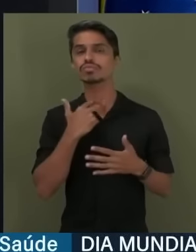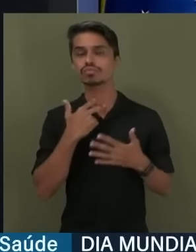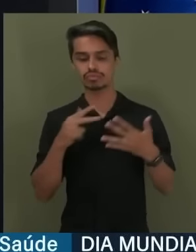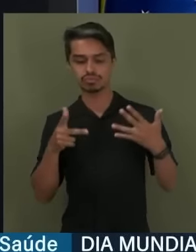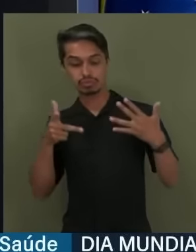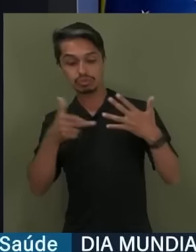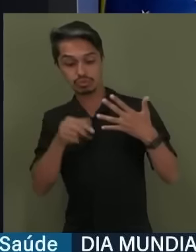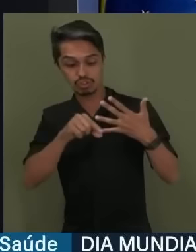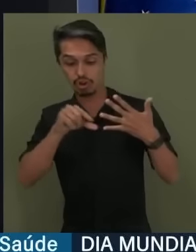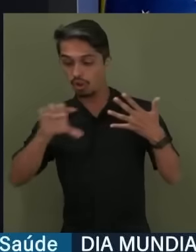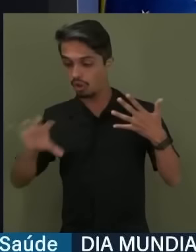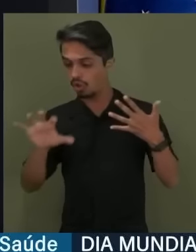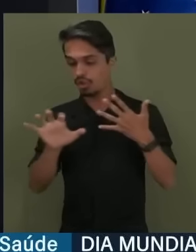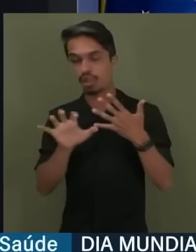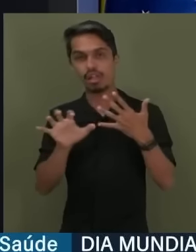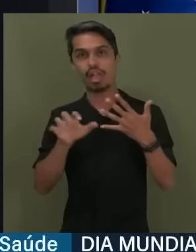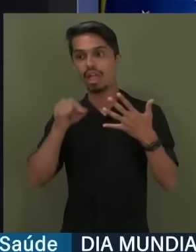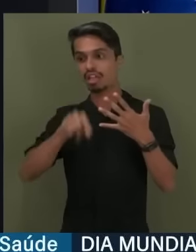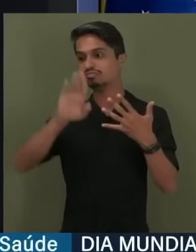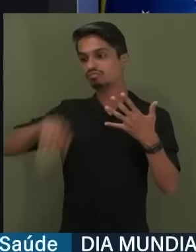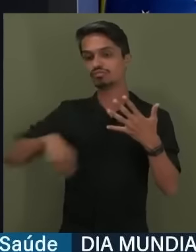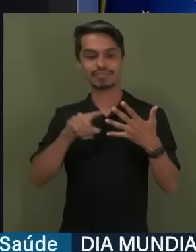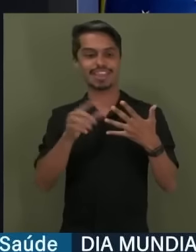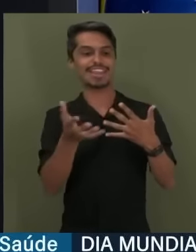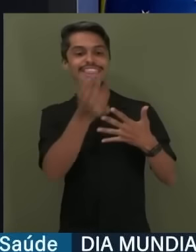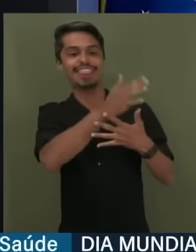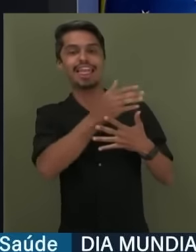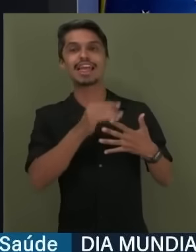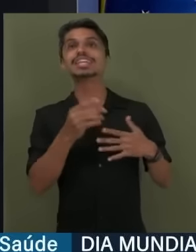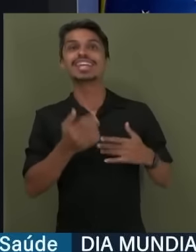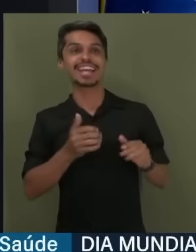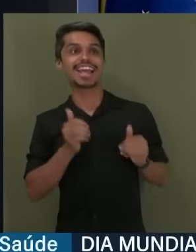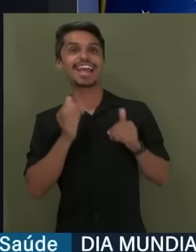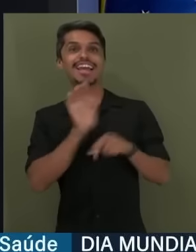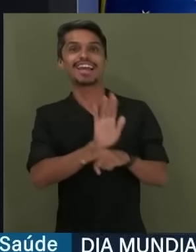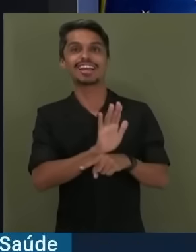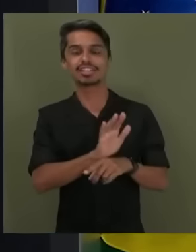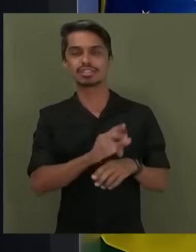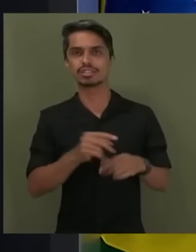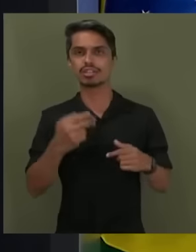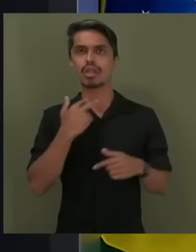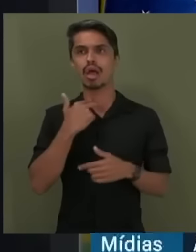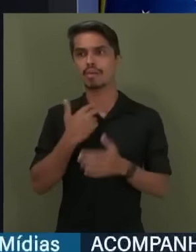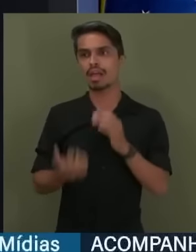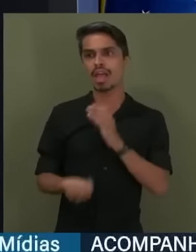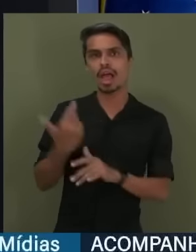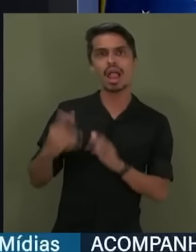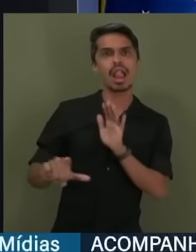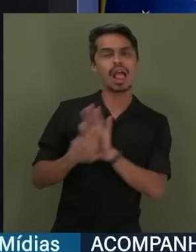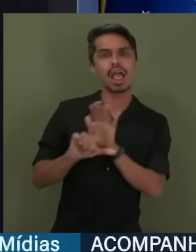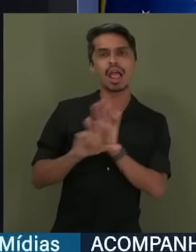atender apenas a uma camada social. Essa é uma casa que não pode ficar legislando, senador